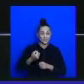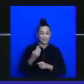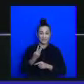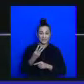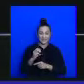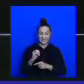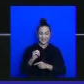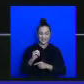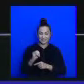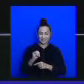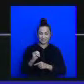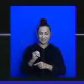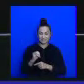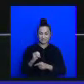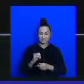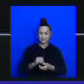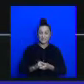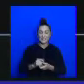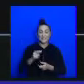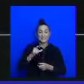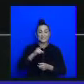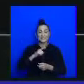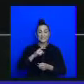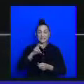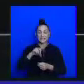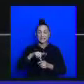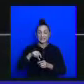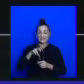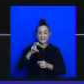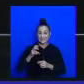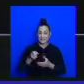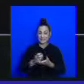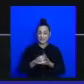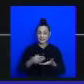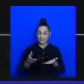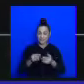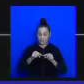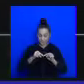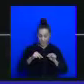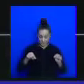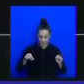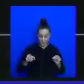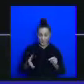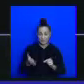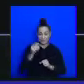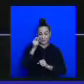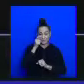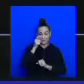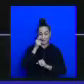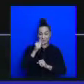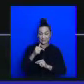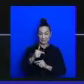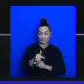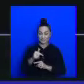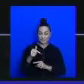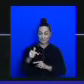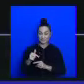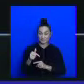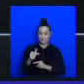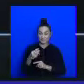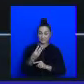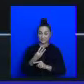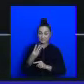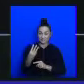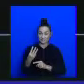30. Bola 30. Temos as 5 dezenas da Quina de hoje. Vamos conferir.